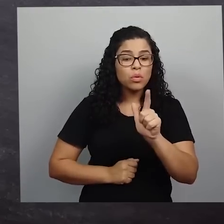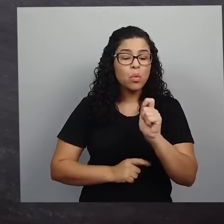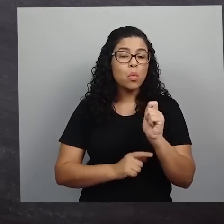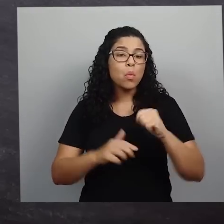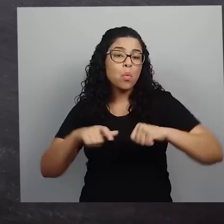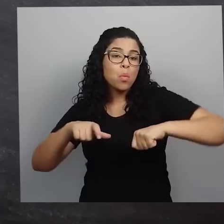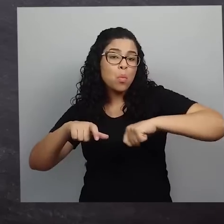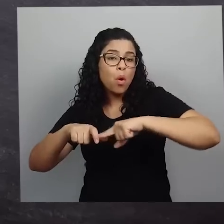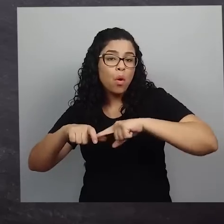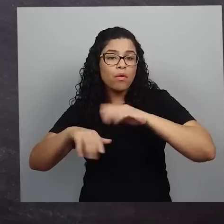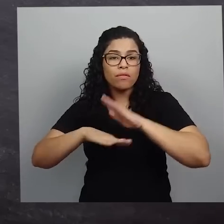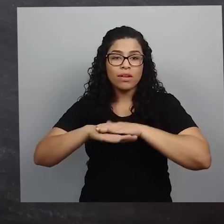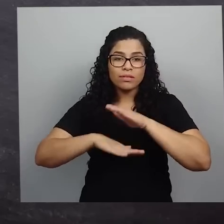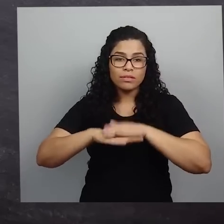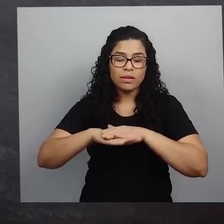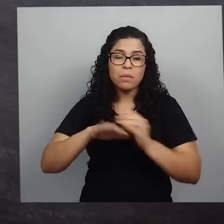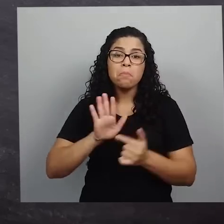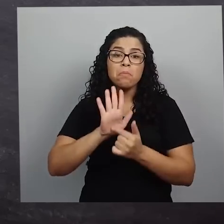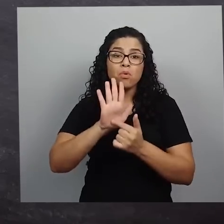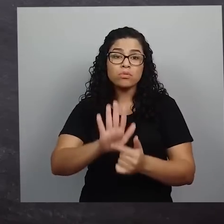na tabela a seguir?